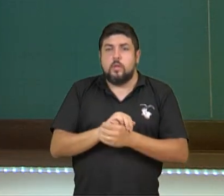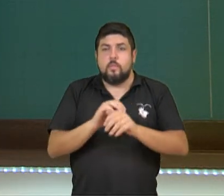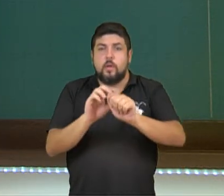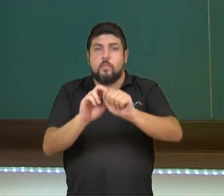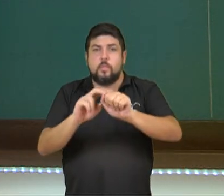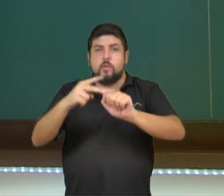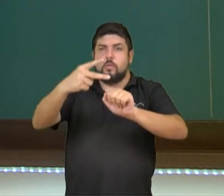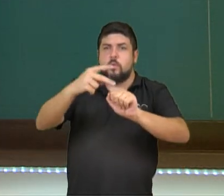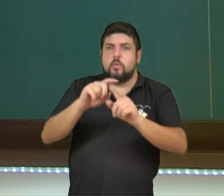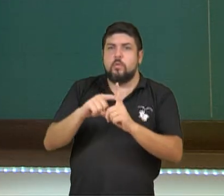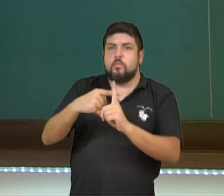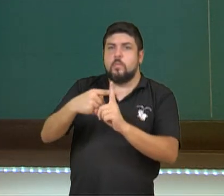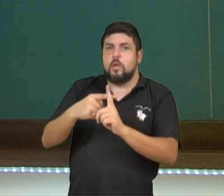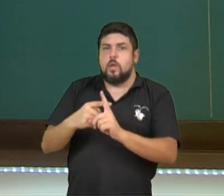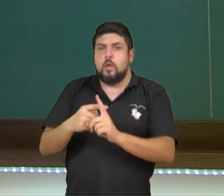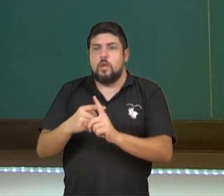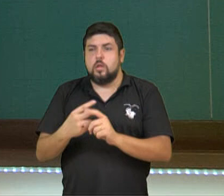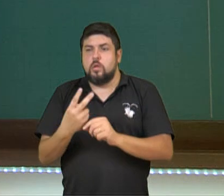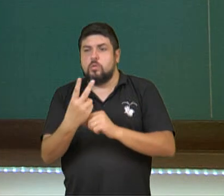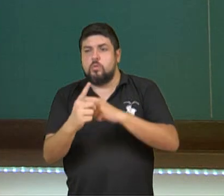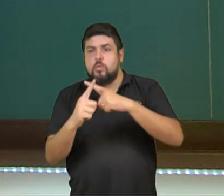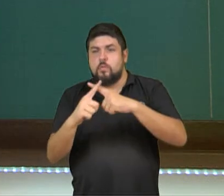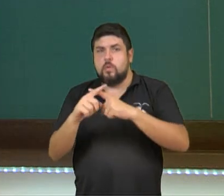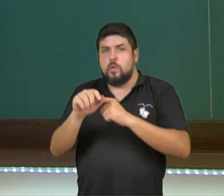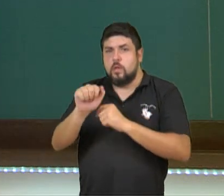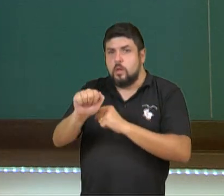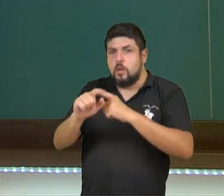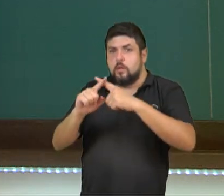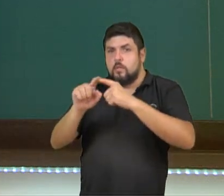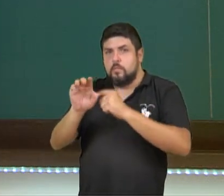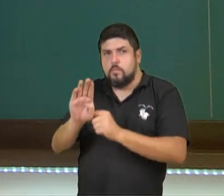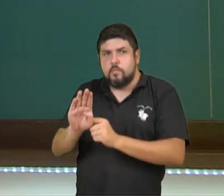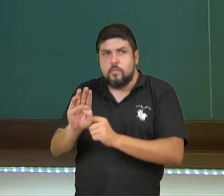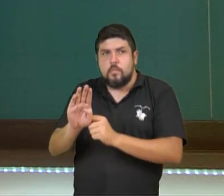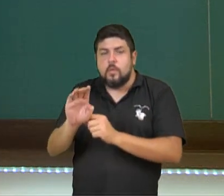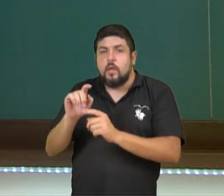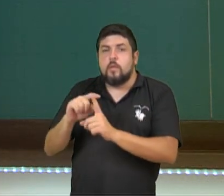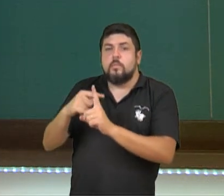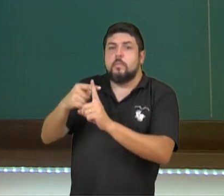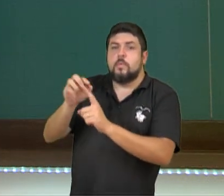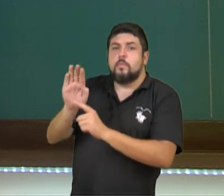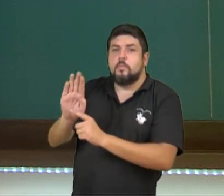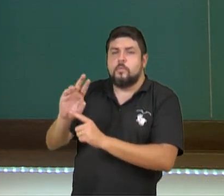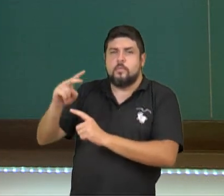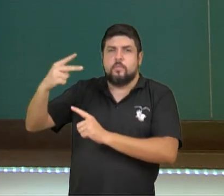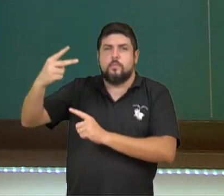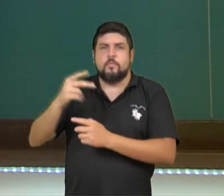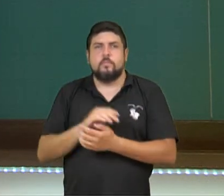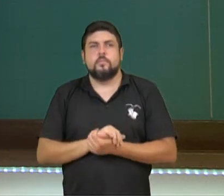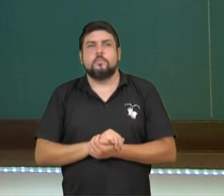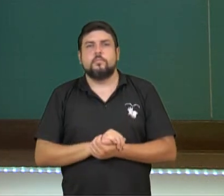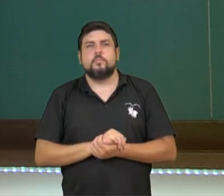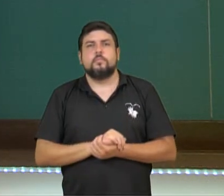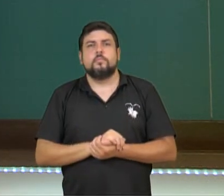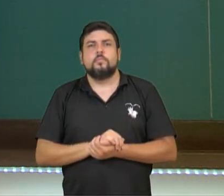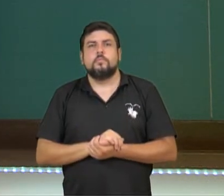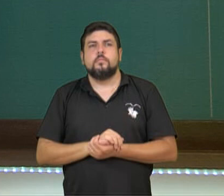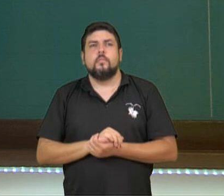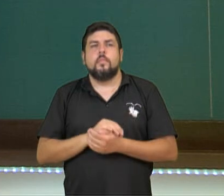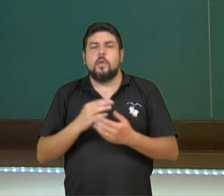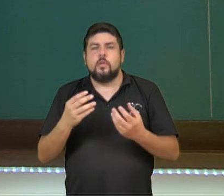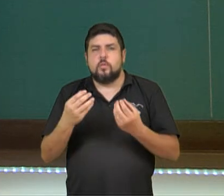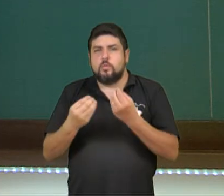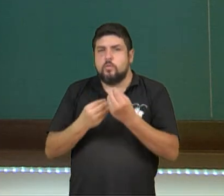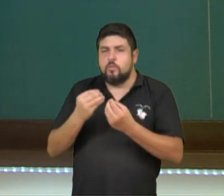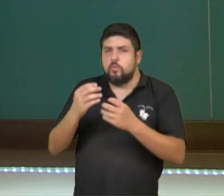ao quadrado. Então, muito prazer, esse aqui é o desenvolvimento do produto notável. O quadrado da soma